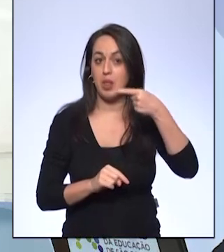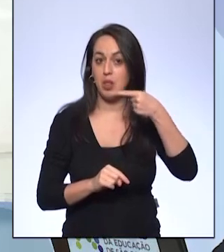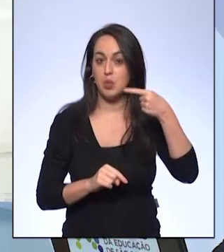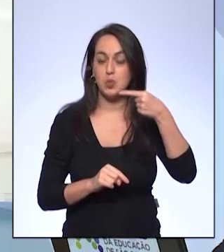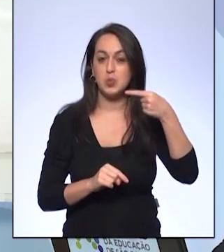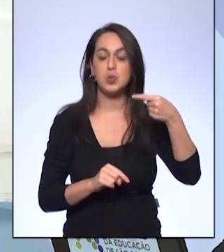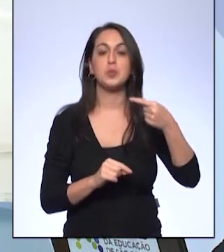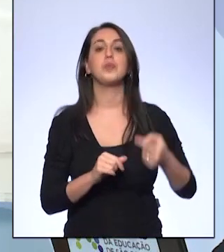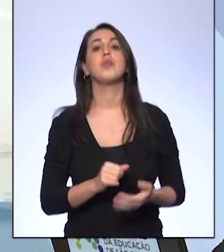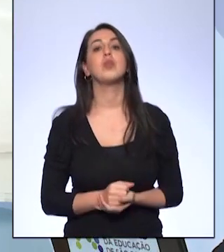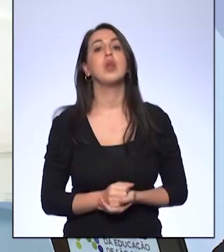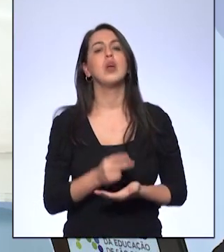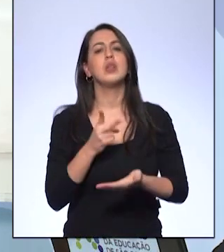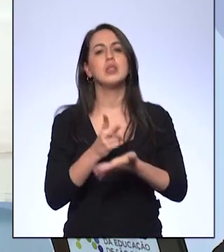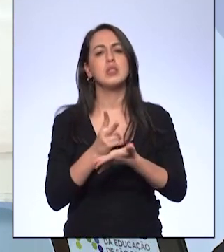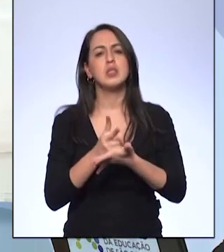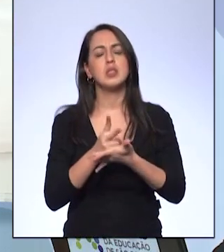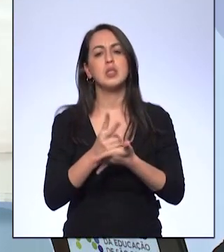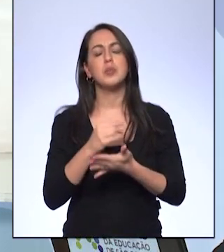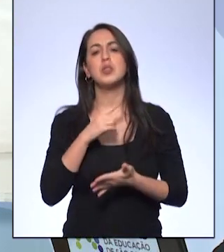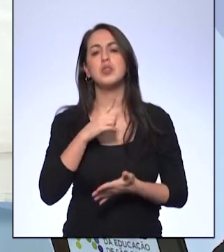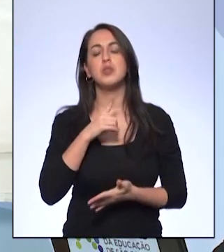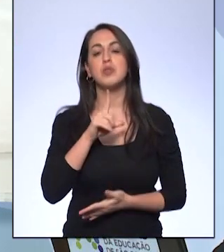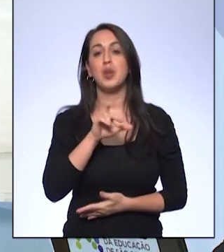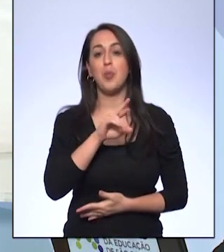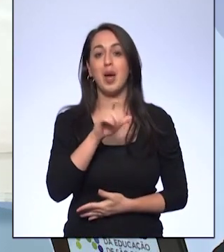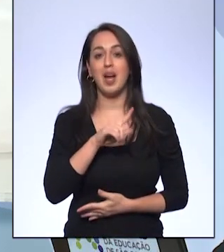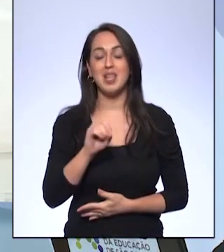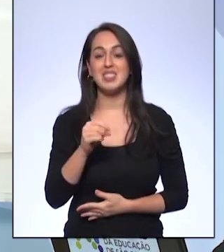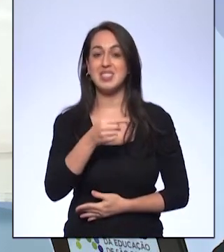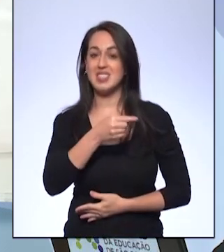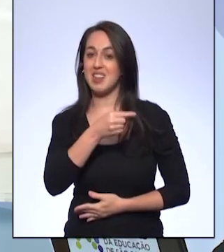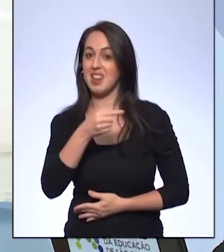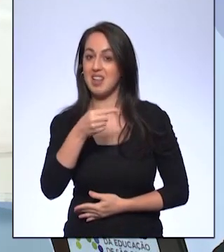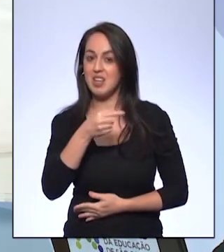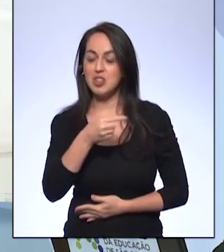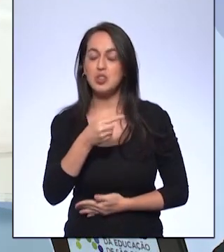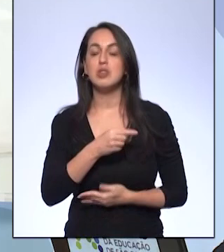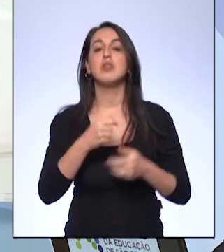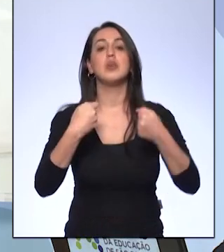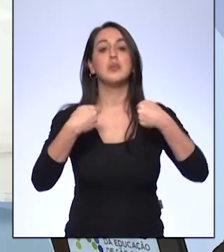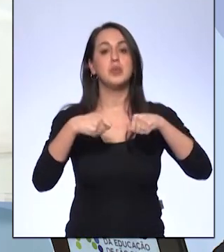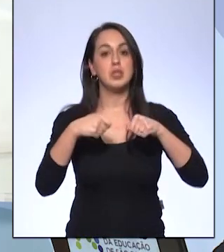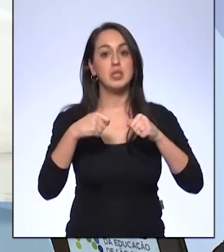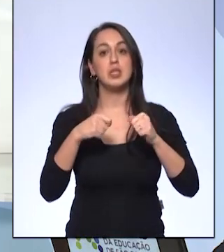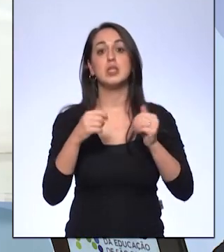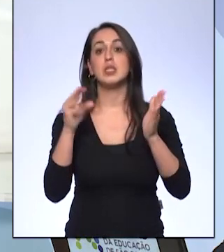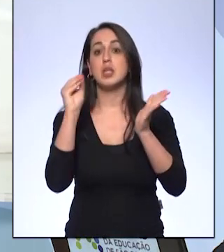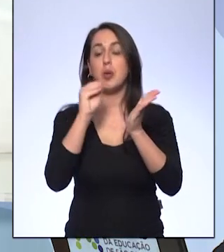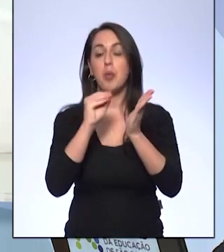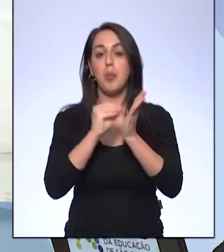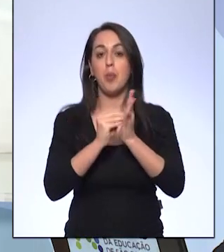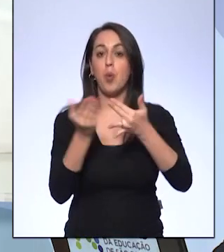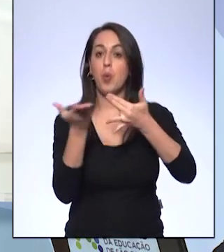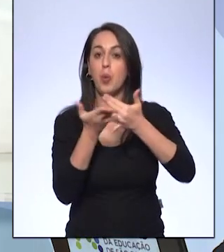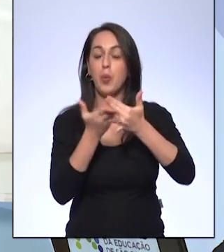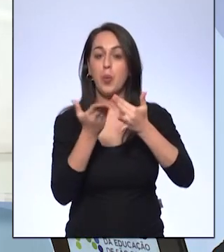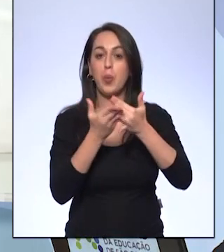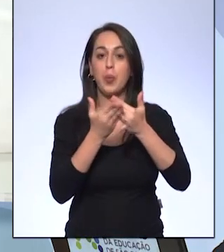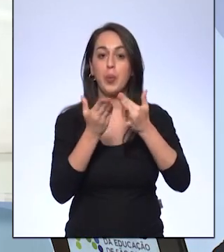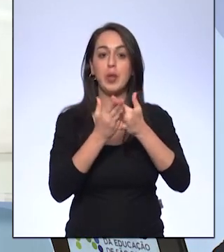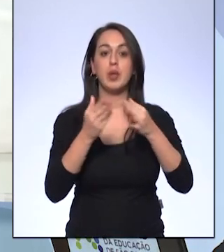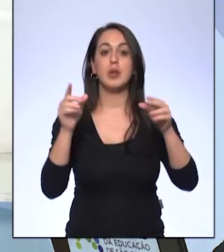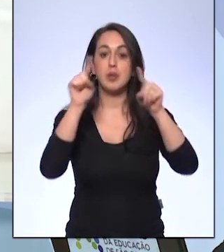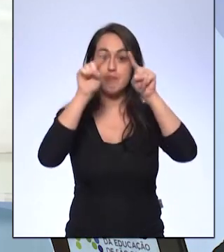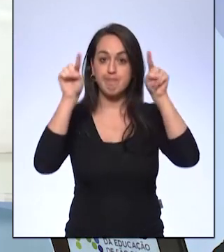E todas as vezes que você tiver uma raiz negativa, você vai ter que colocá-la entre parênteses, porque aí você vai